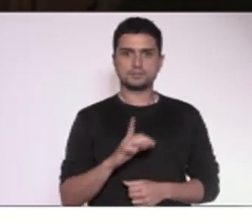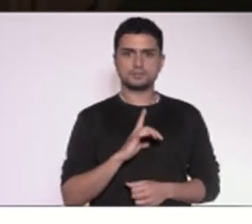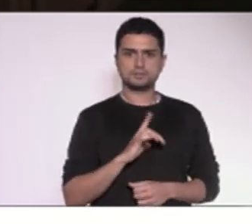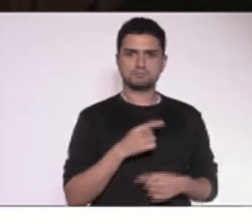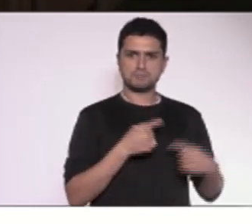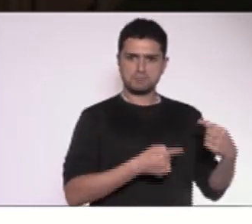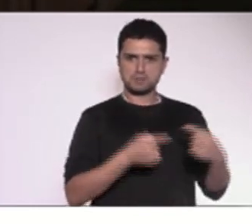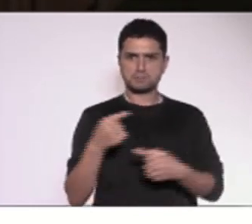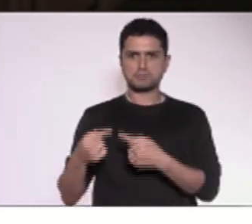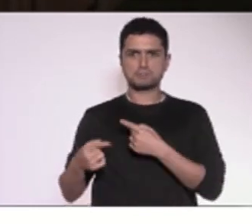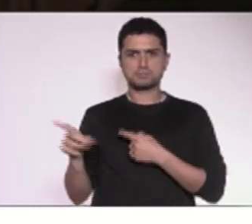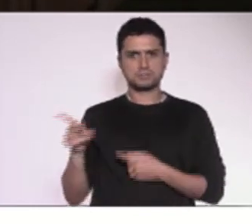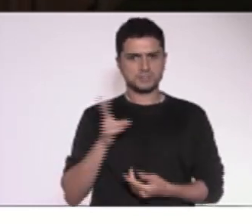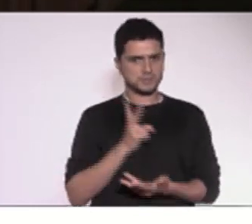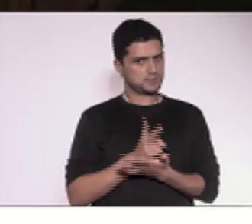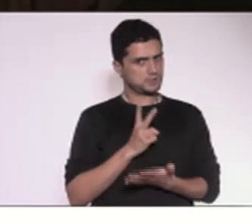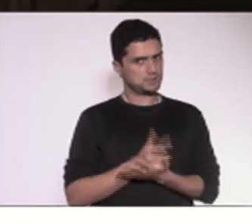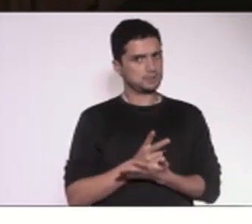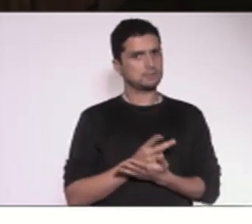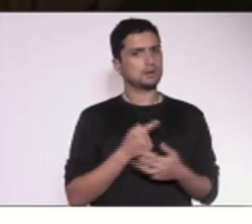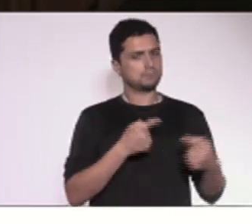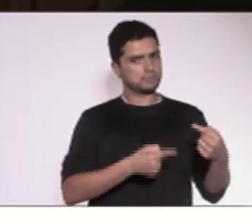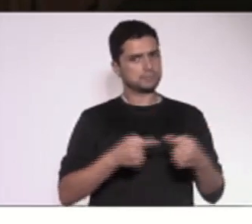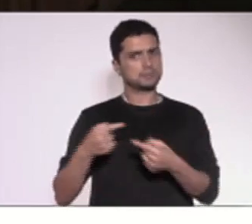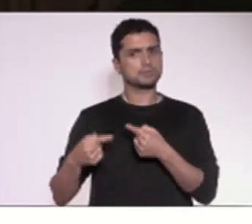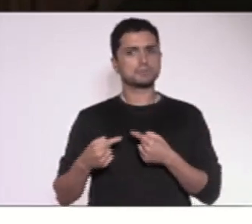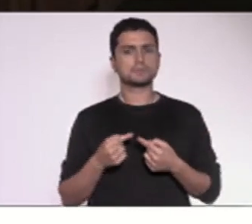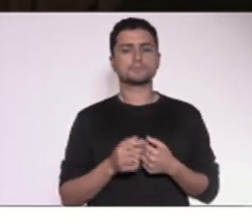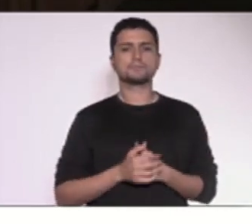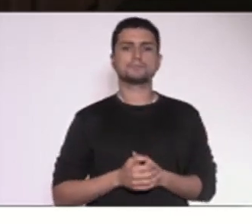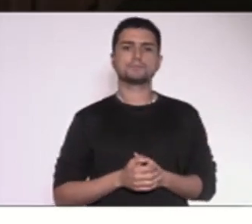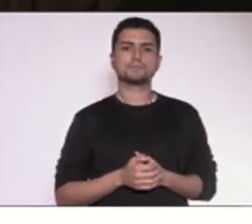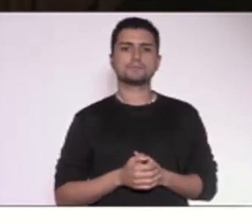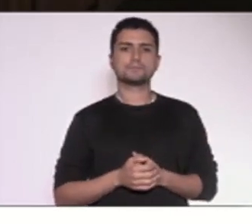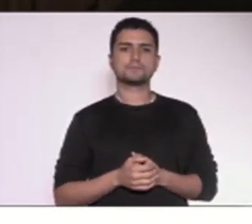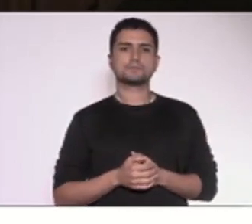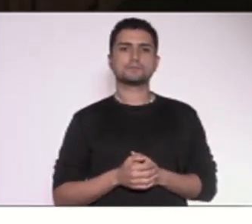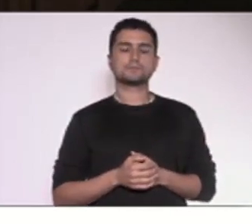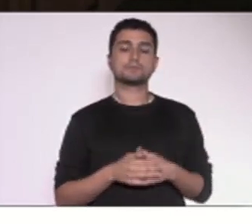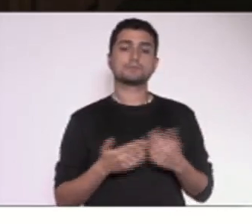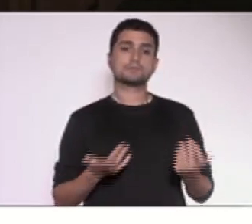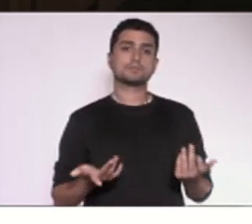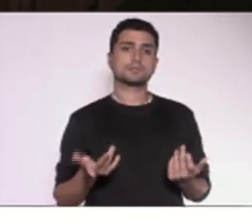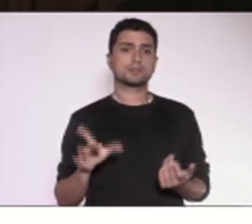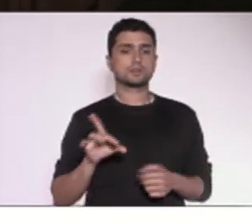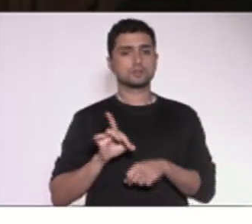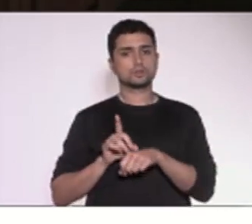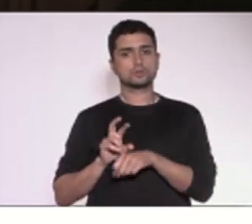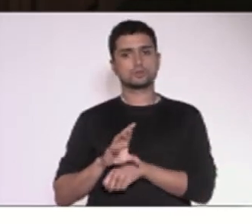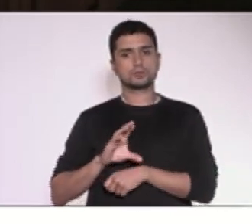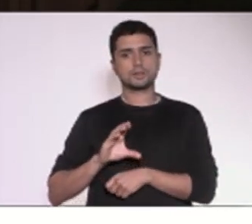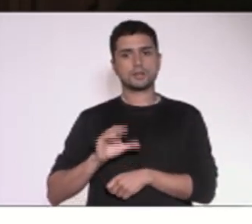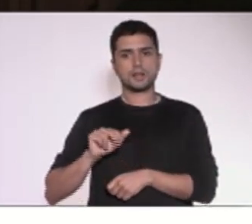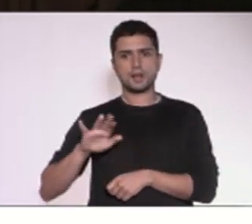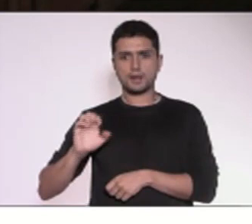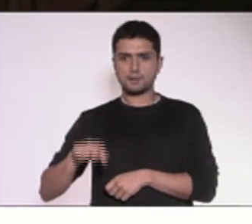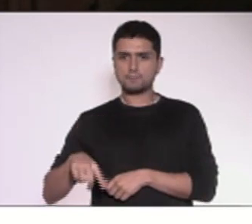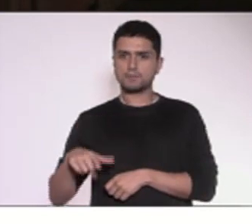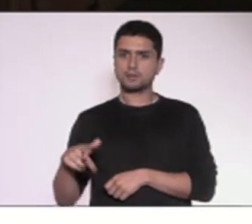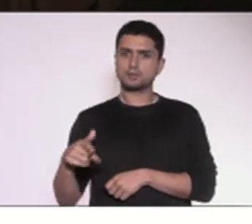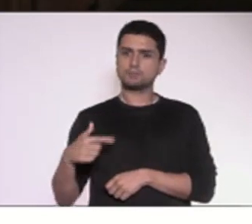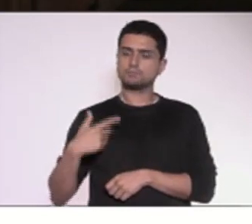Acabada a sessão, não importava o resultado, a doutora Carmen se dirigia a mim e eu me dirigia a ela